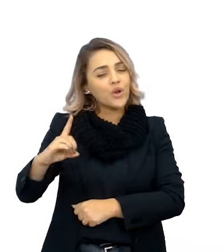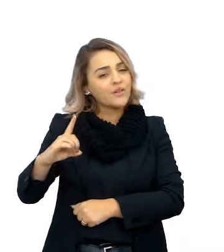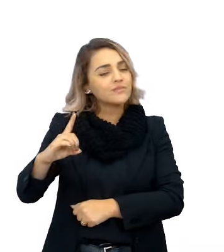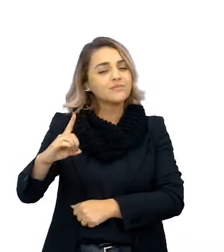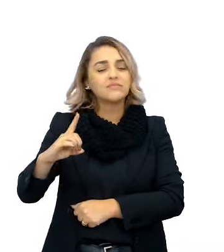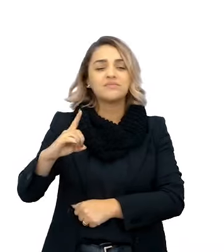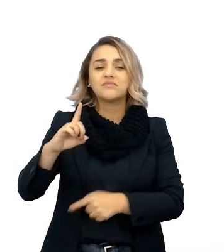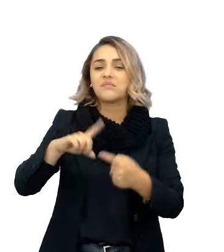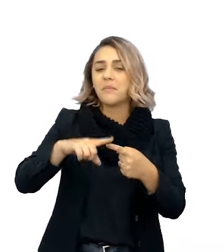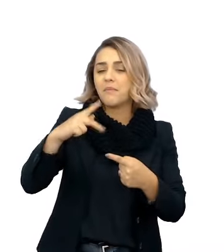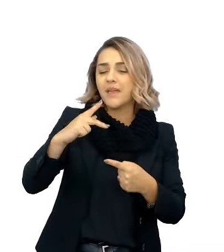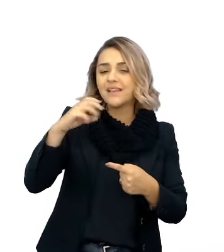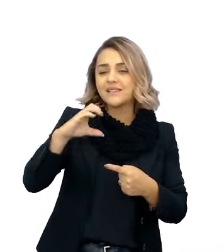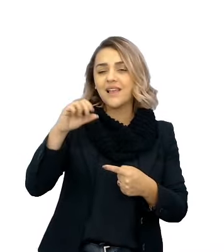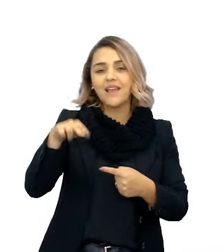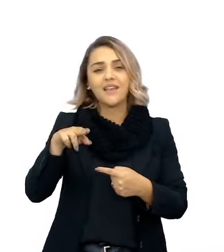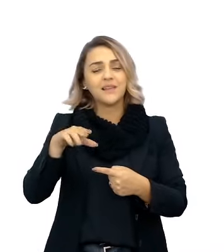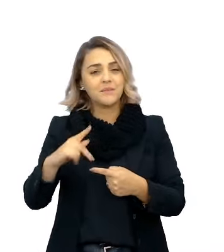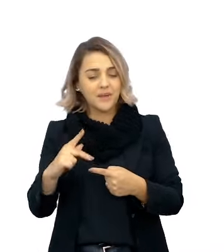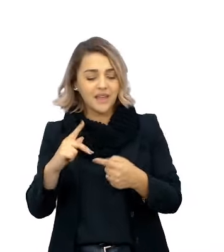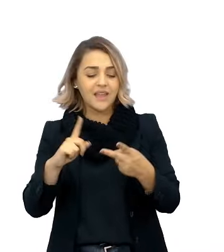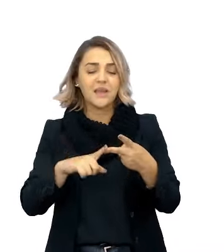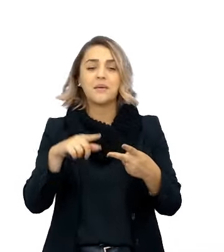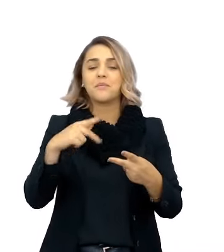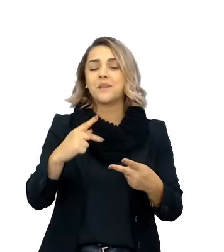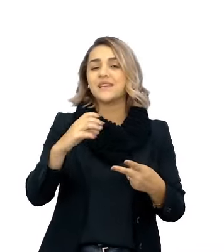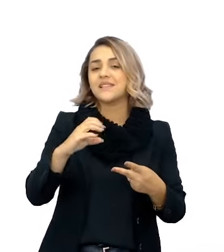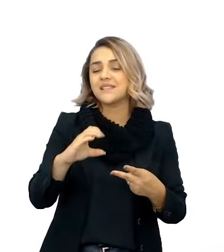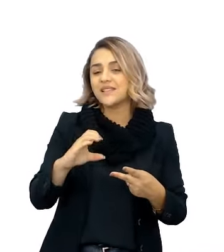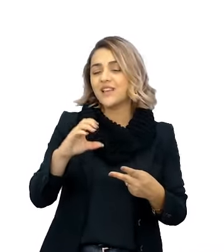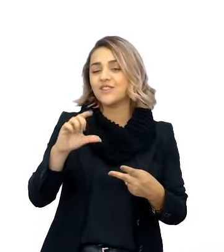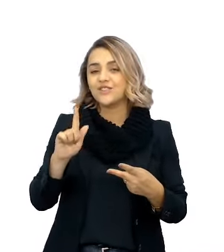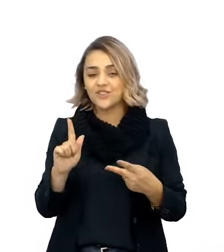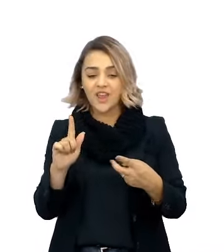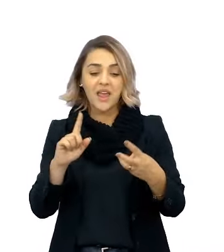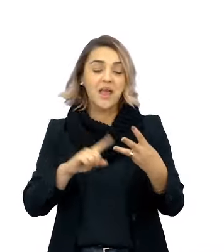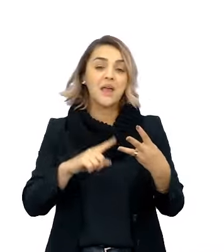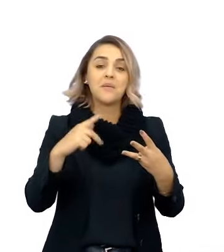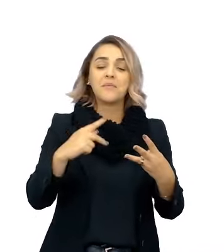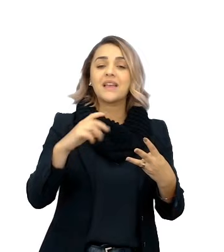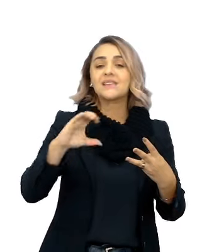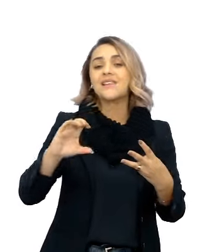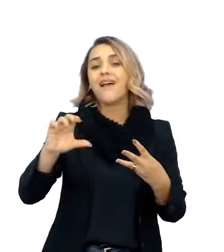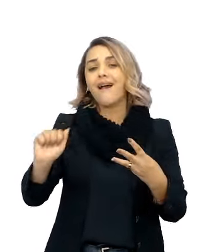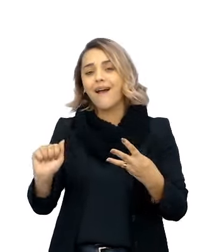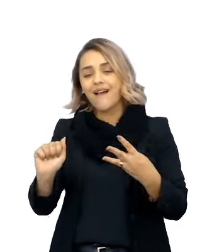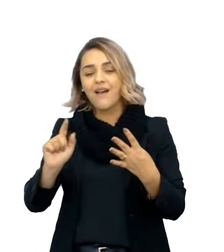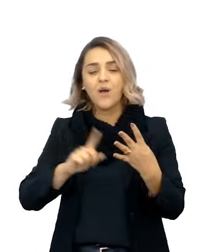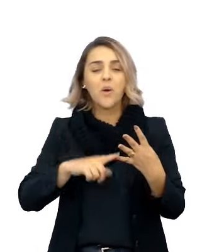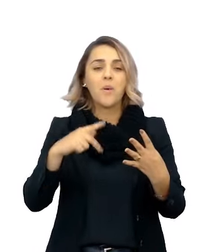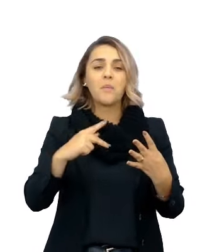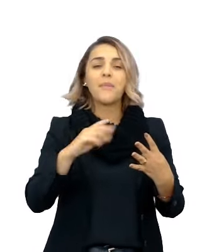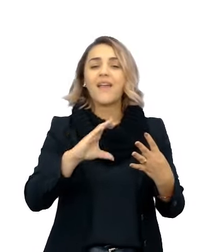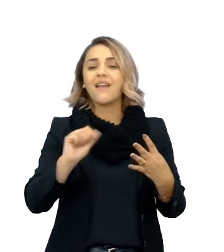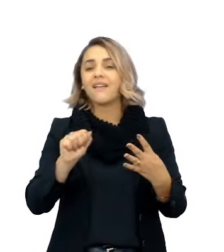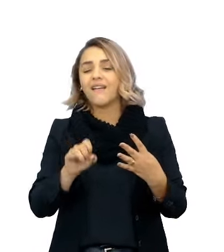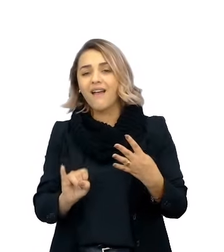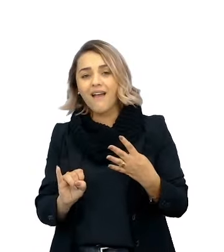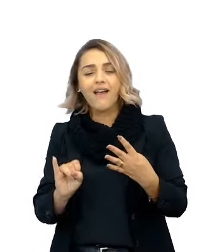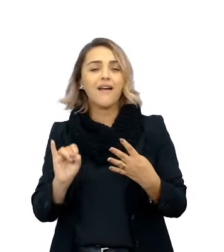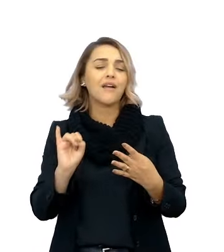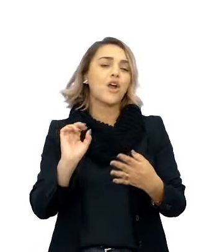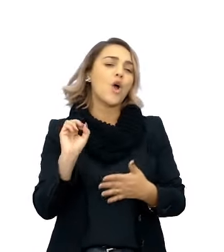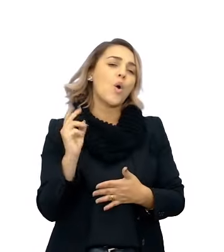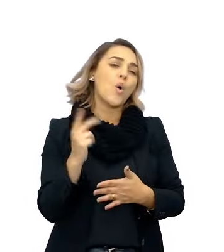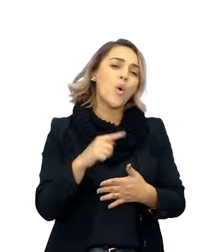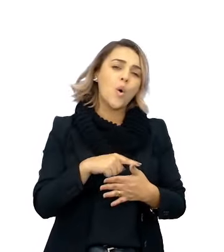do PCNP, do PCG, do PCA, do PCAI, né? Do professor de área,